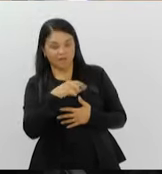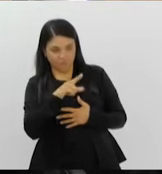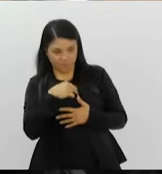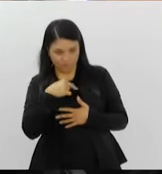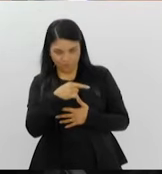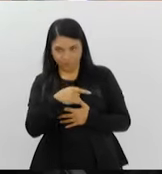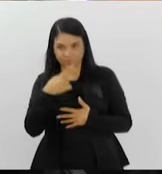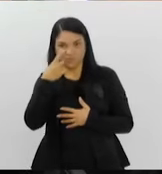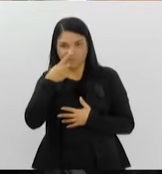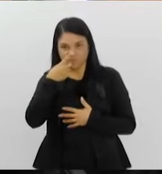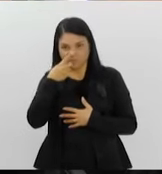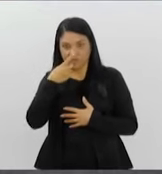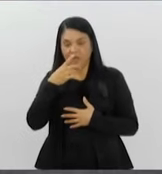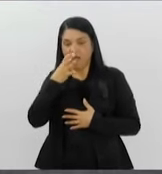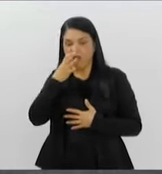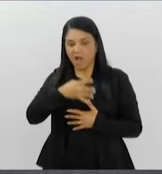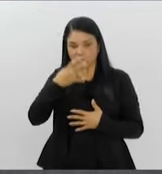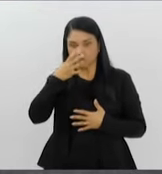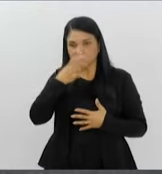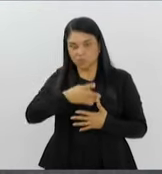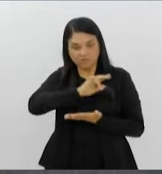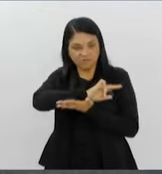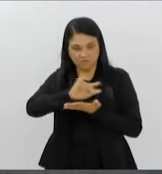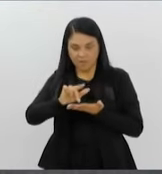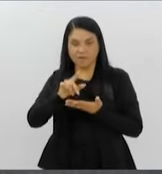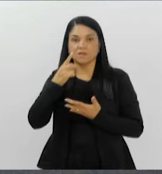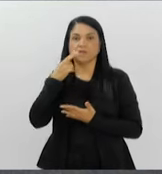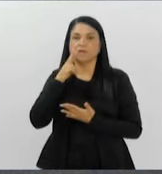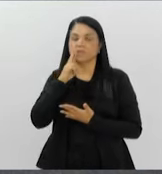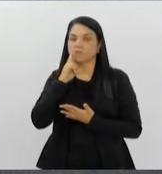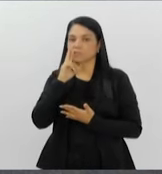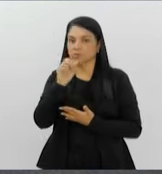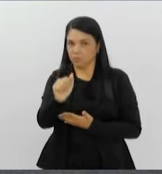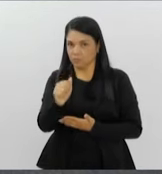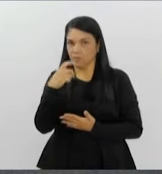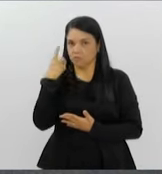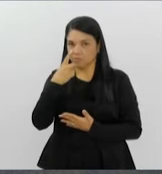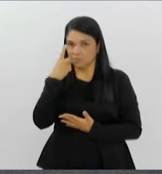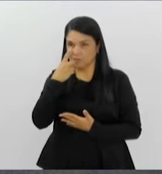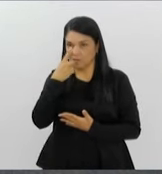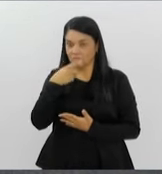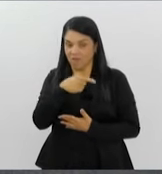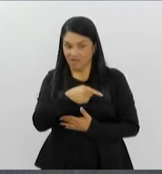O deputado Flávio Serafini fez diversas acusações aqui ao deputado Rodrigo Amorim. Mas